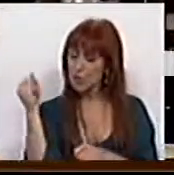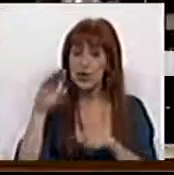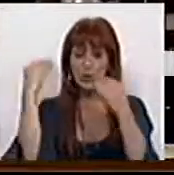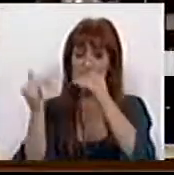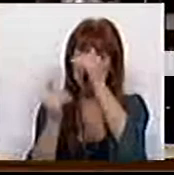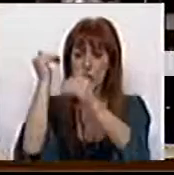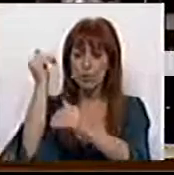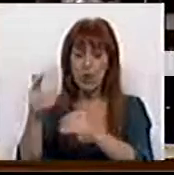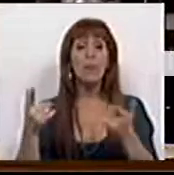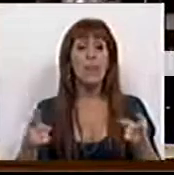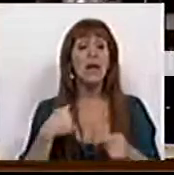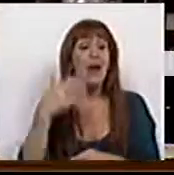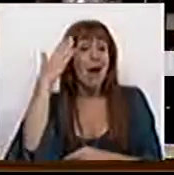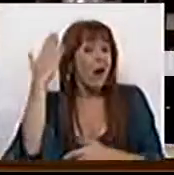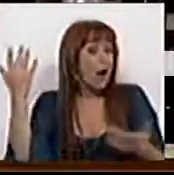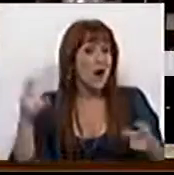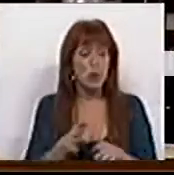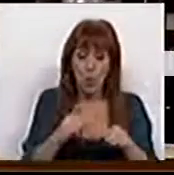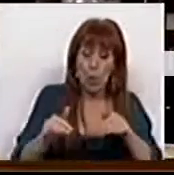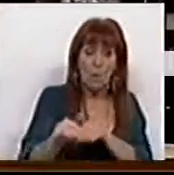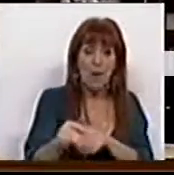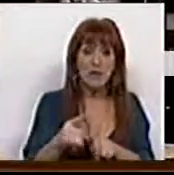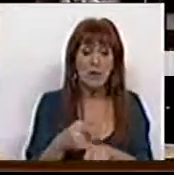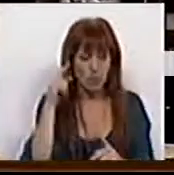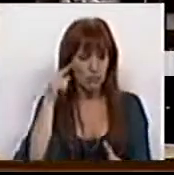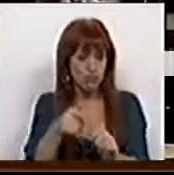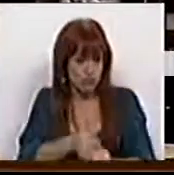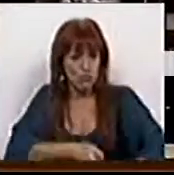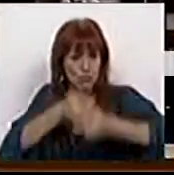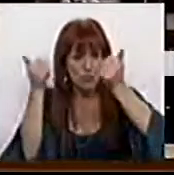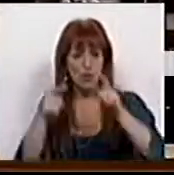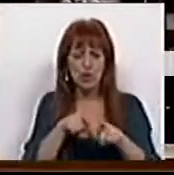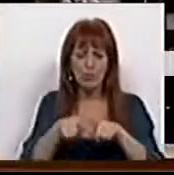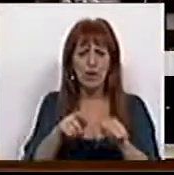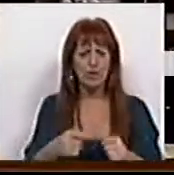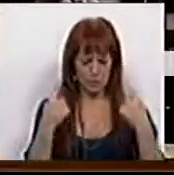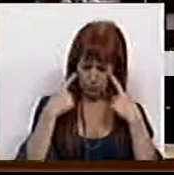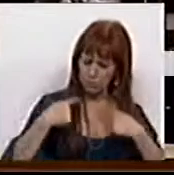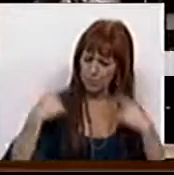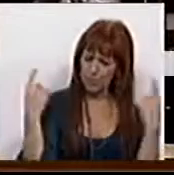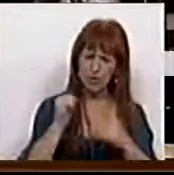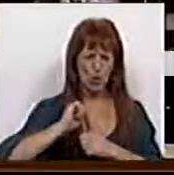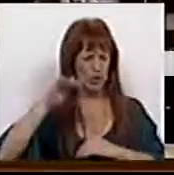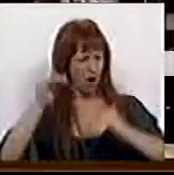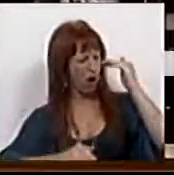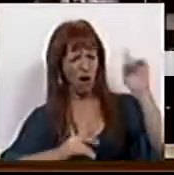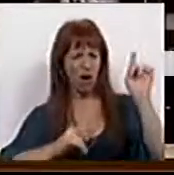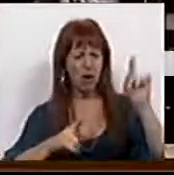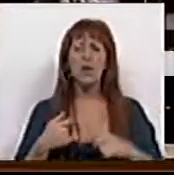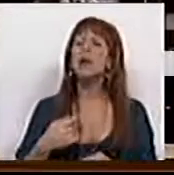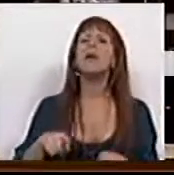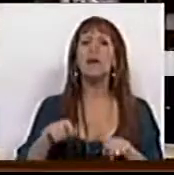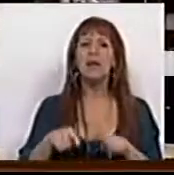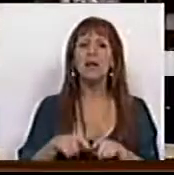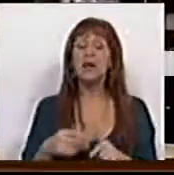instituições de ensino superior, parece-nos um passo no sentido certo, uma política afirmativa contra a desigualdade, e temos